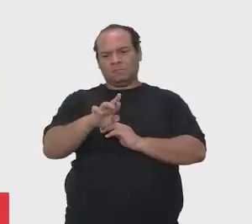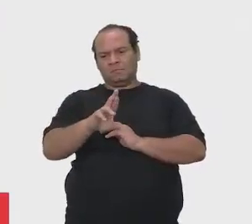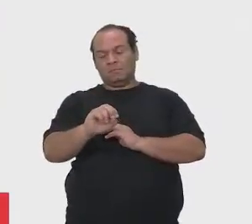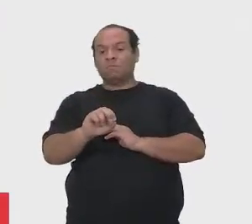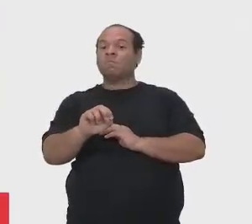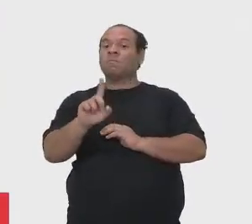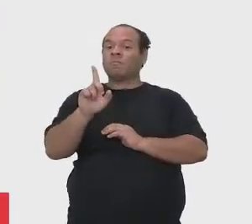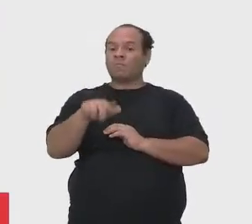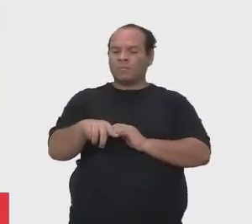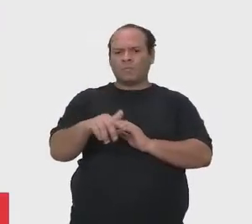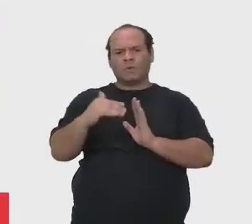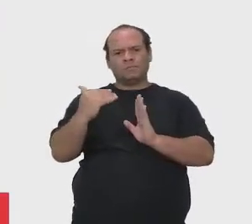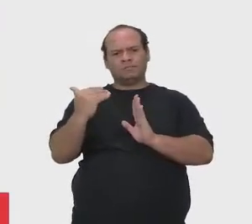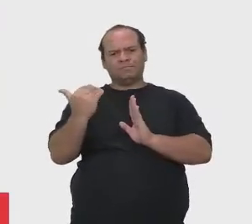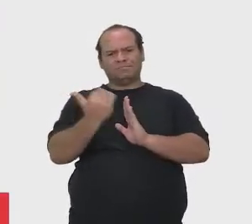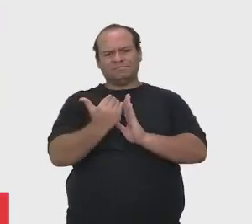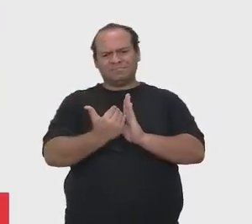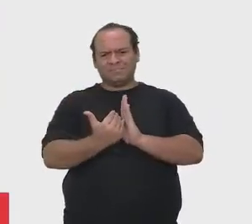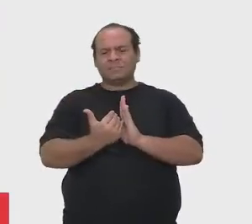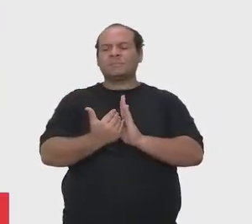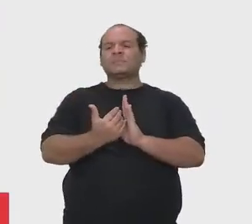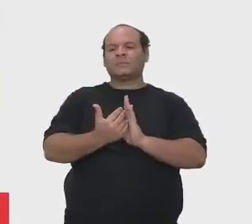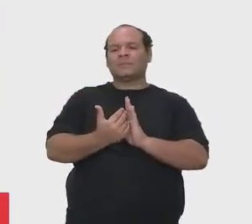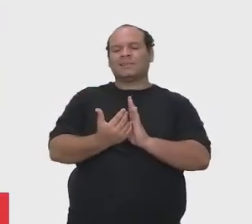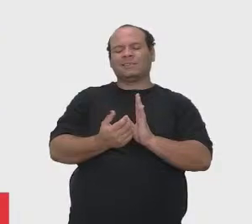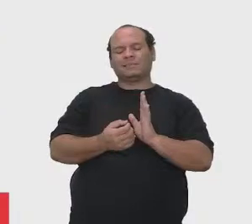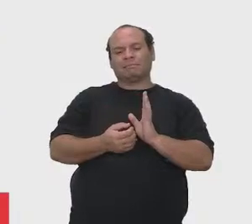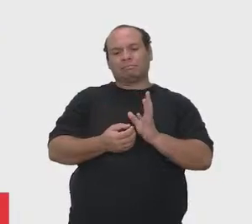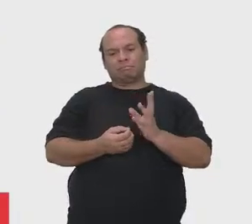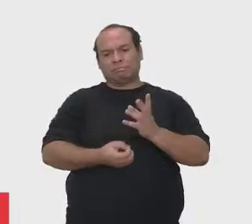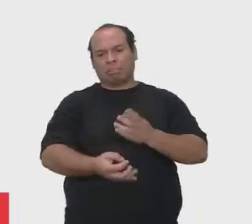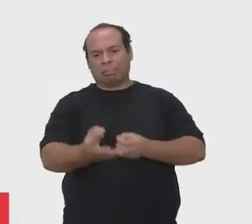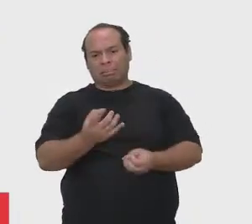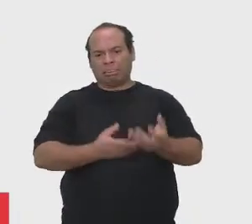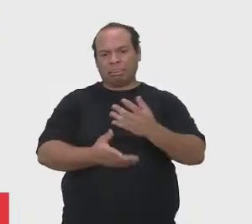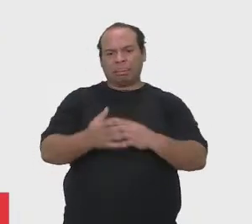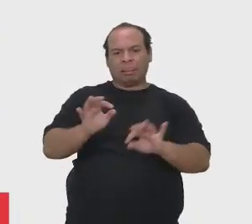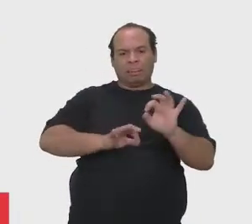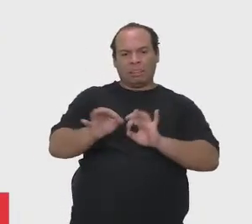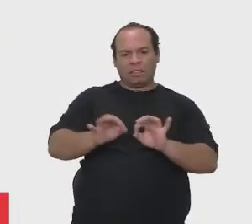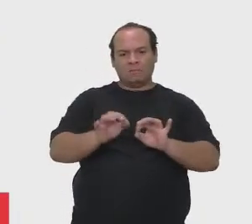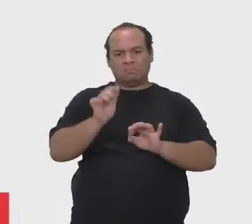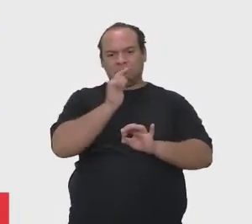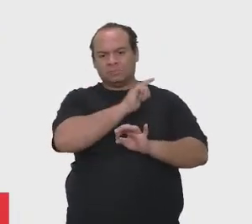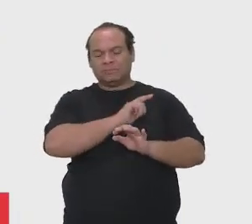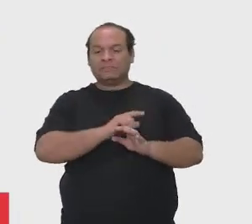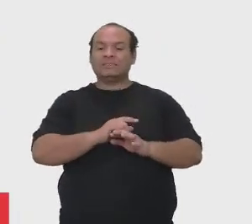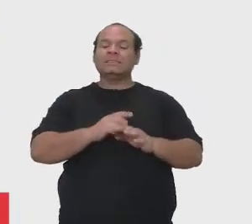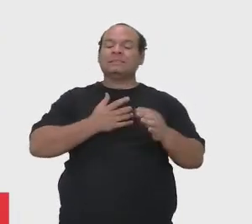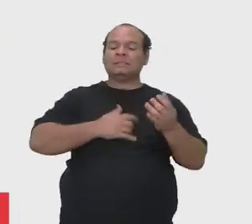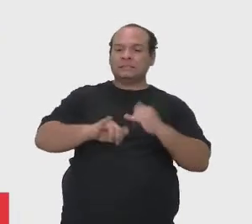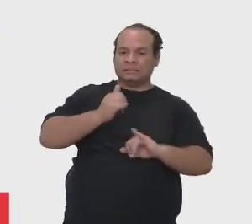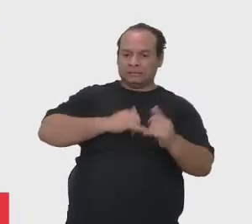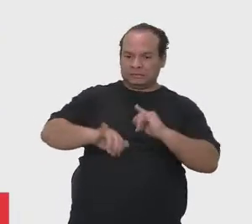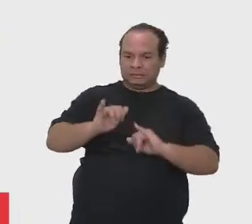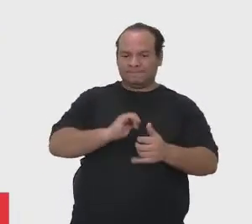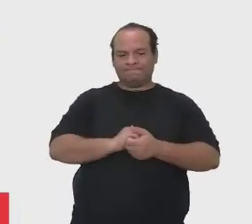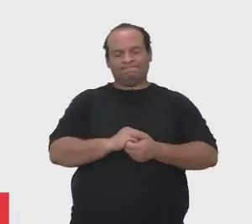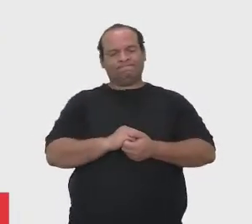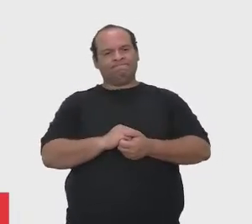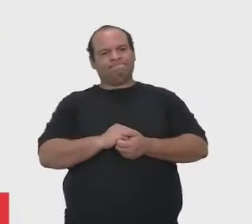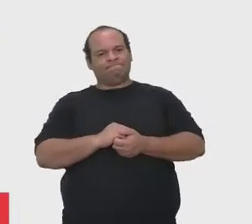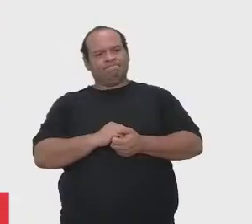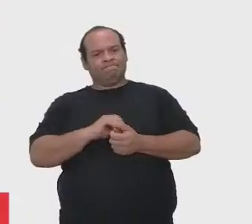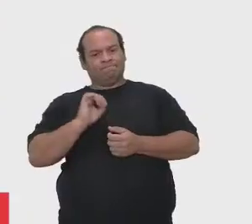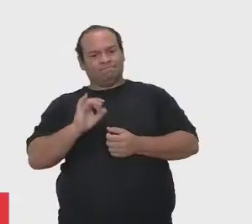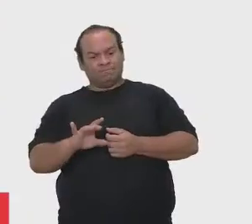mostrar os gastos energéticos de produtos. Então, você pode ver que quando a gente fala de energia, então a gente não fala só